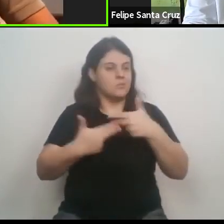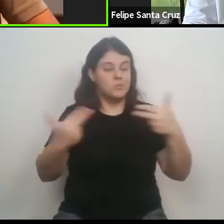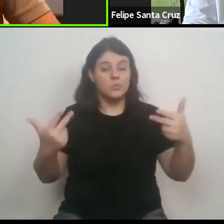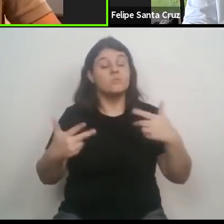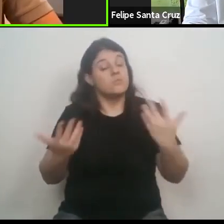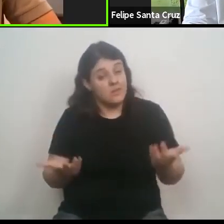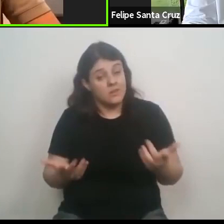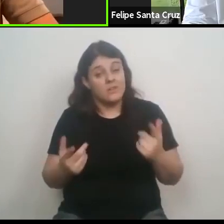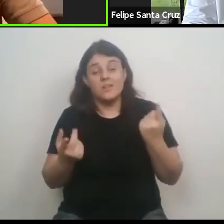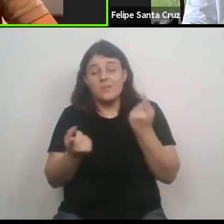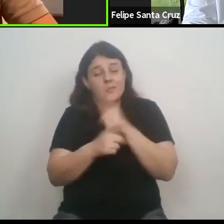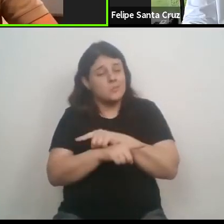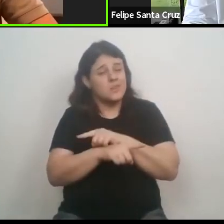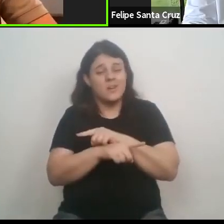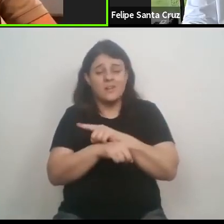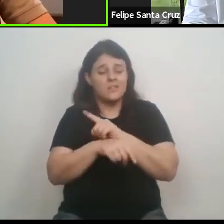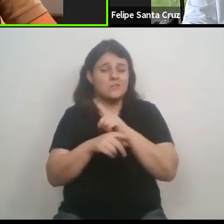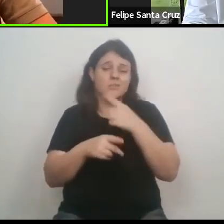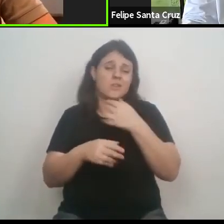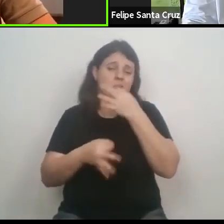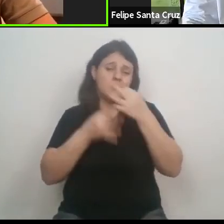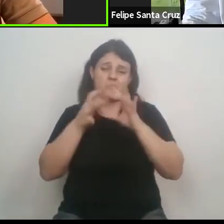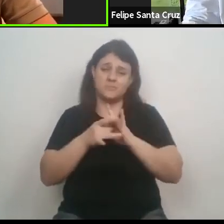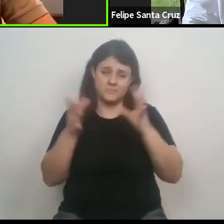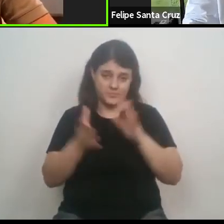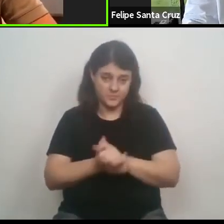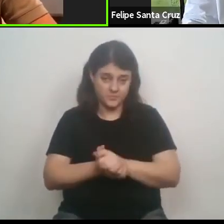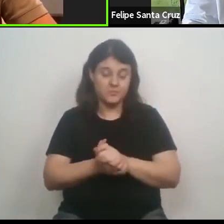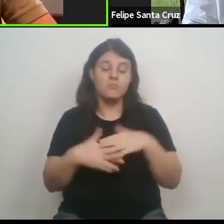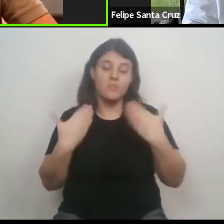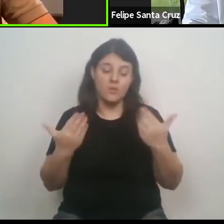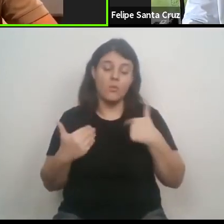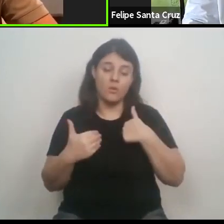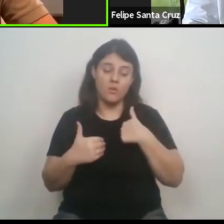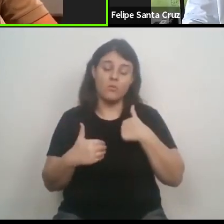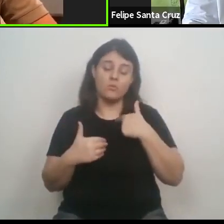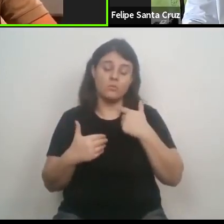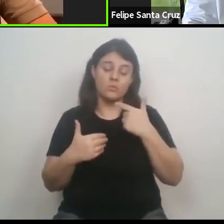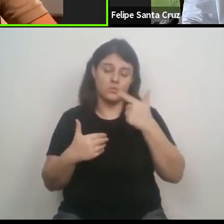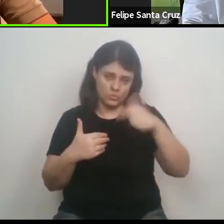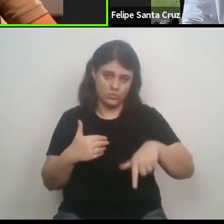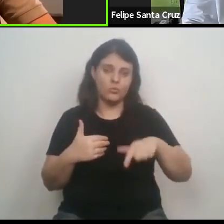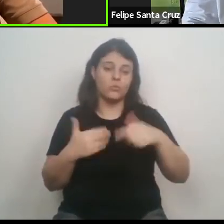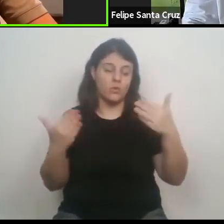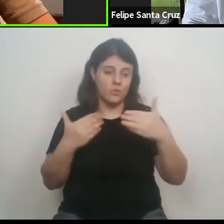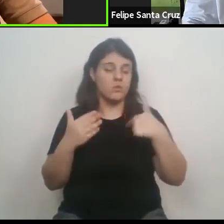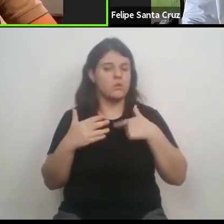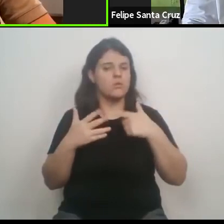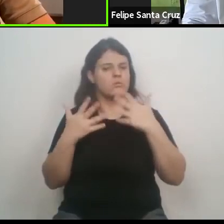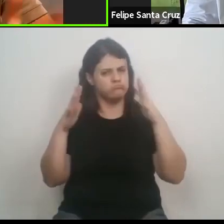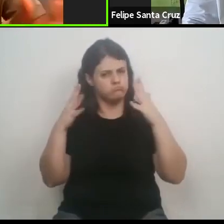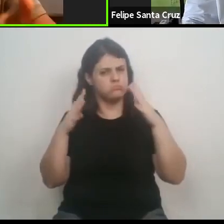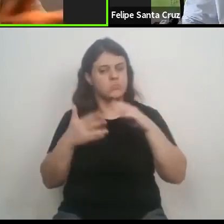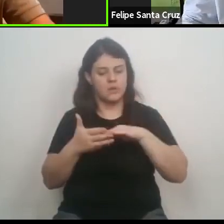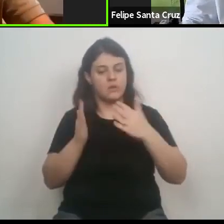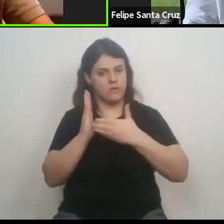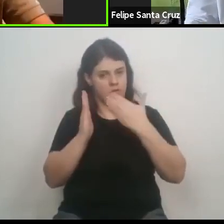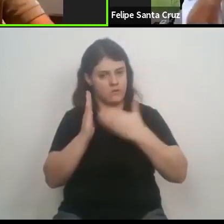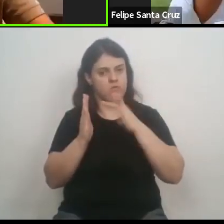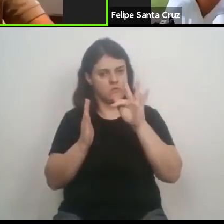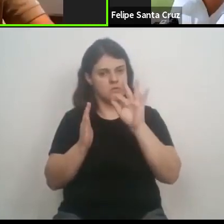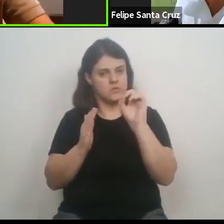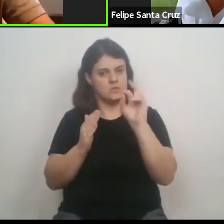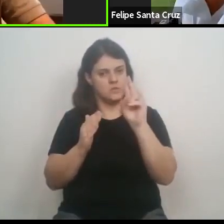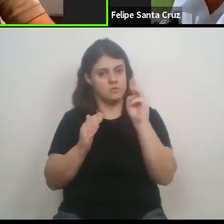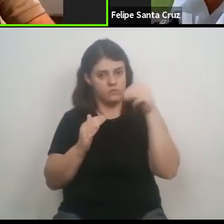o contrário de uma democracia. Então, eu considero, até faço essa homenagem à revista Fórum, que foi alvo